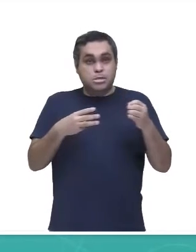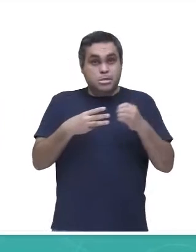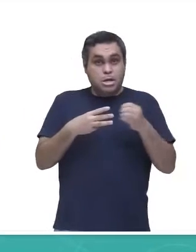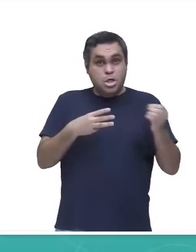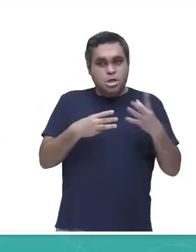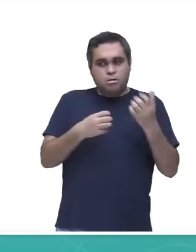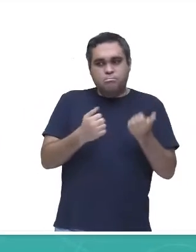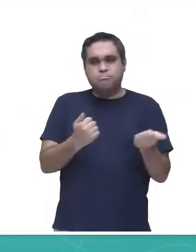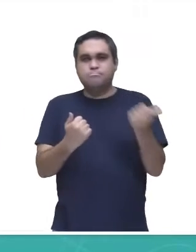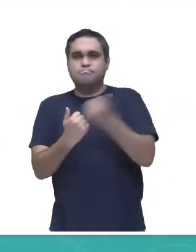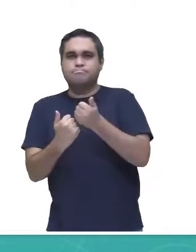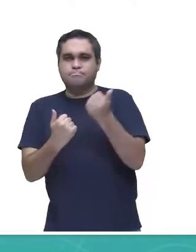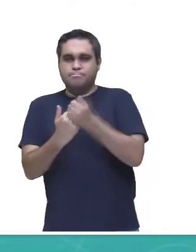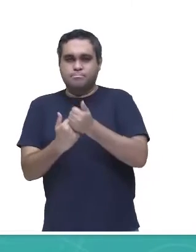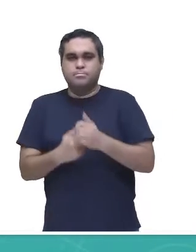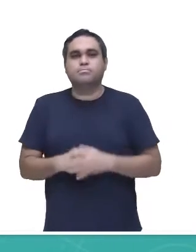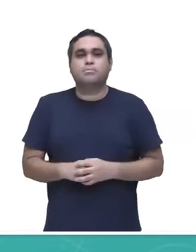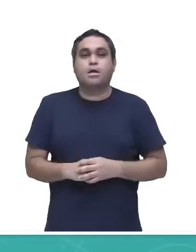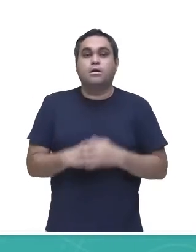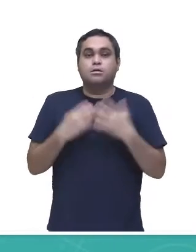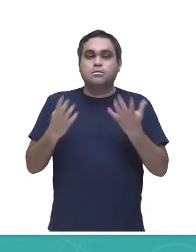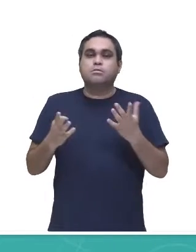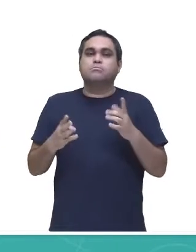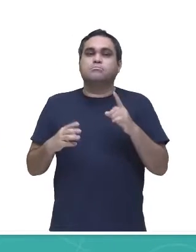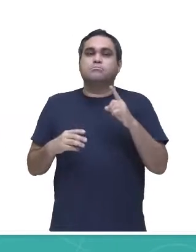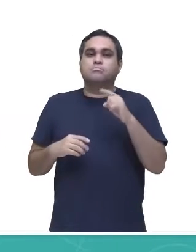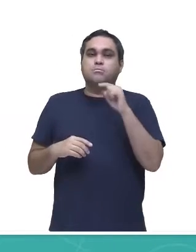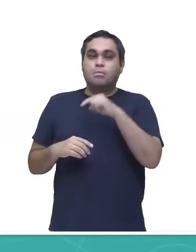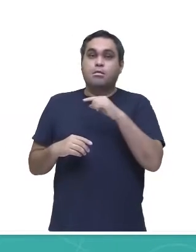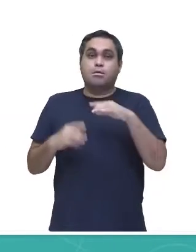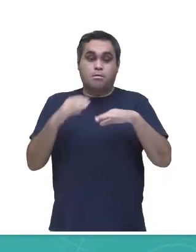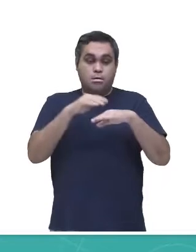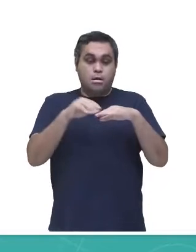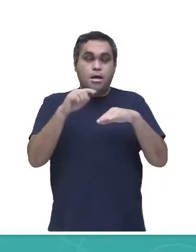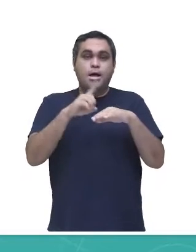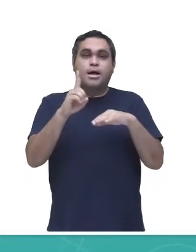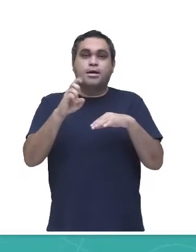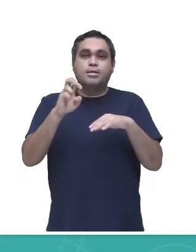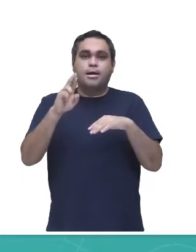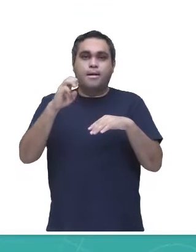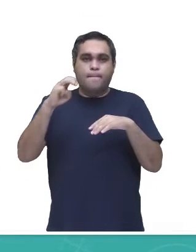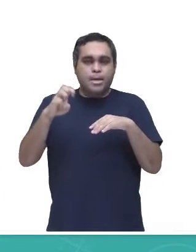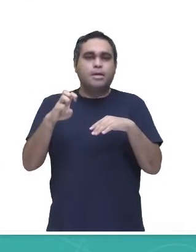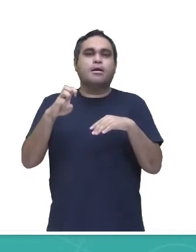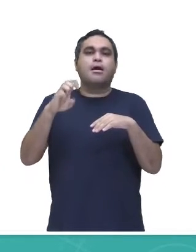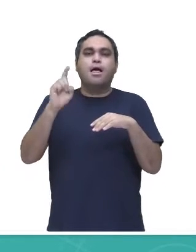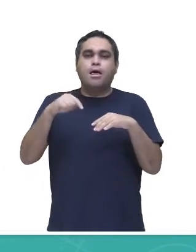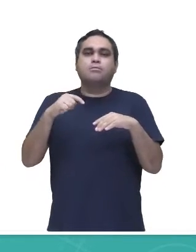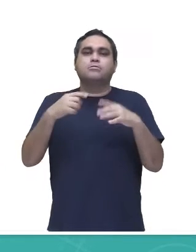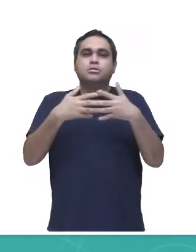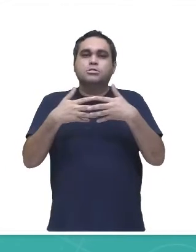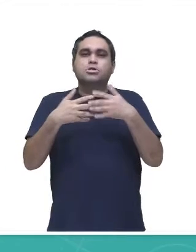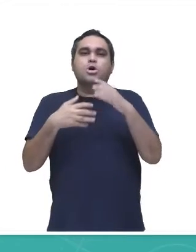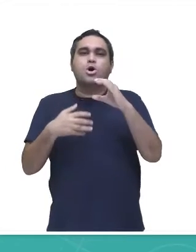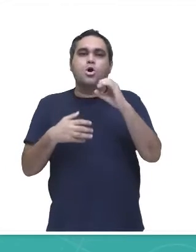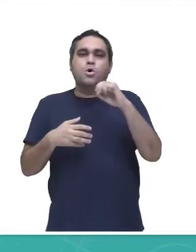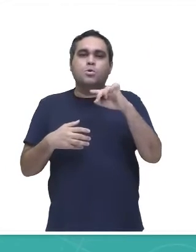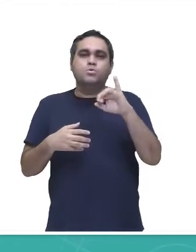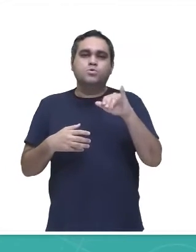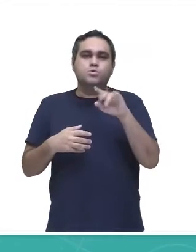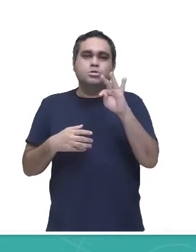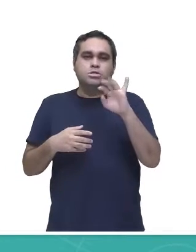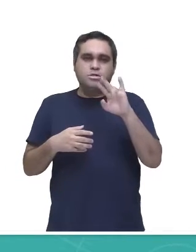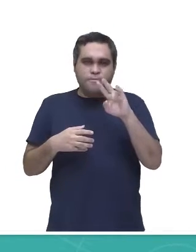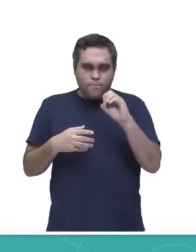pele. A derme é constituída por tecido conjuntivo, onde as células são mais separadas e há a presença de